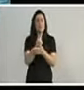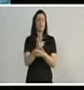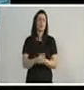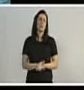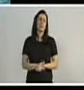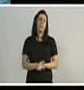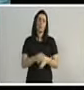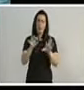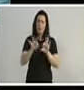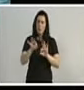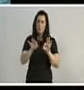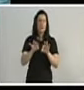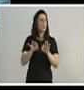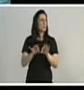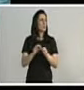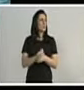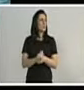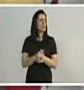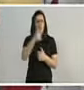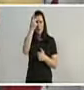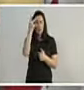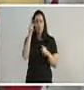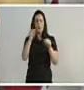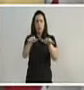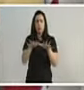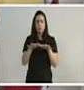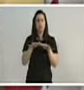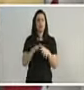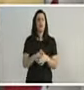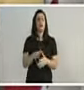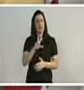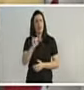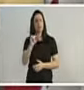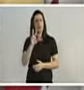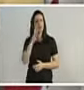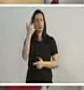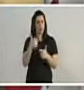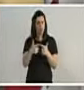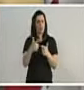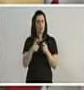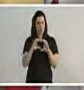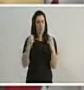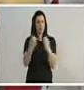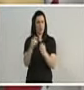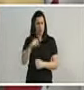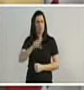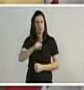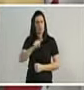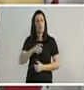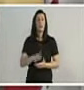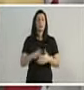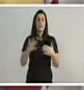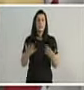organização desse mutirão e com certeza em breve terá mais um problema solucionado naquela comunidade por